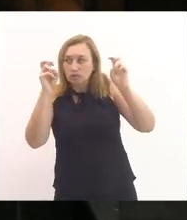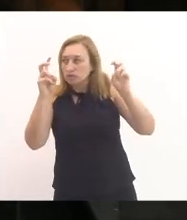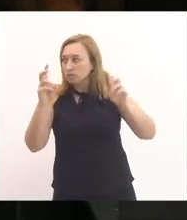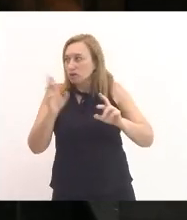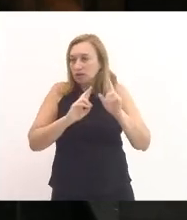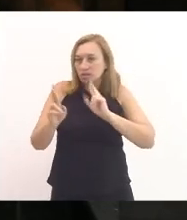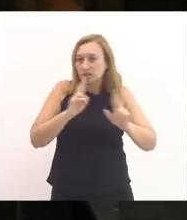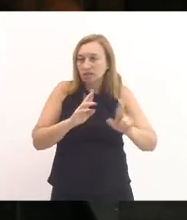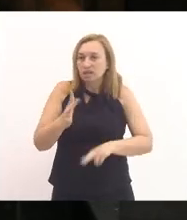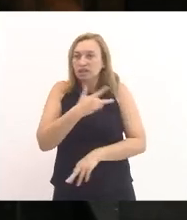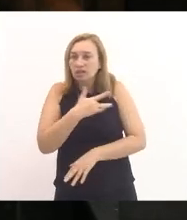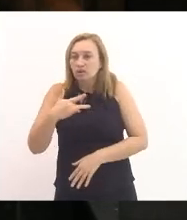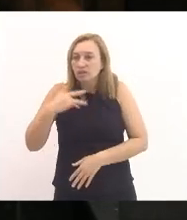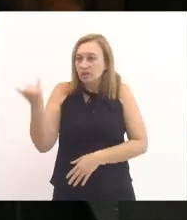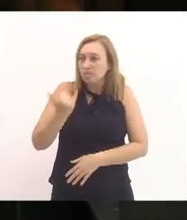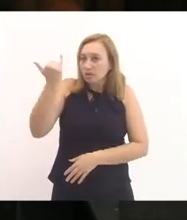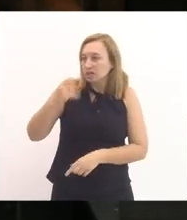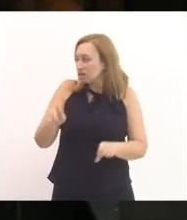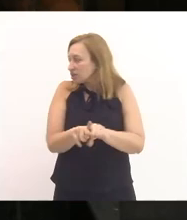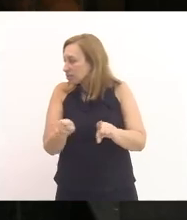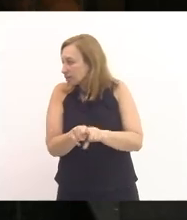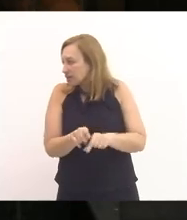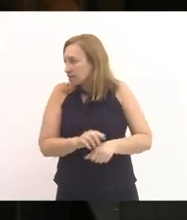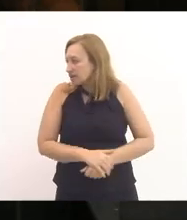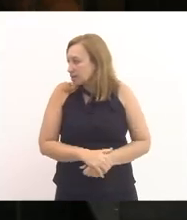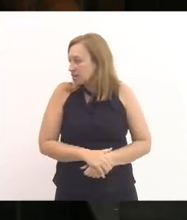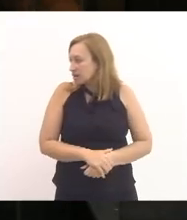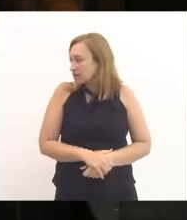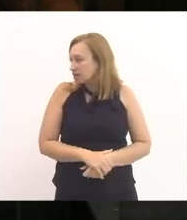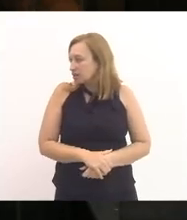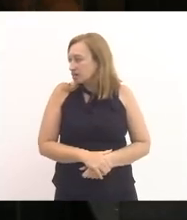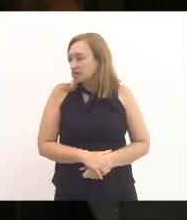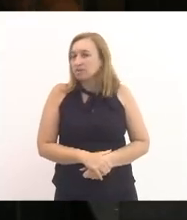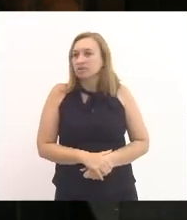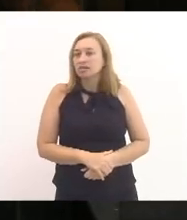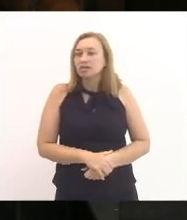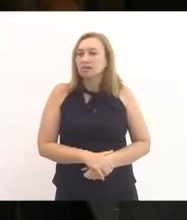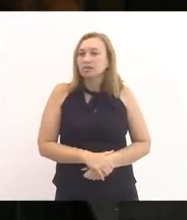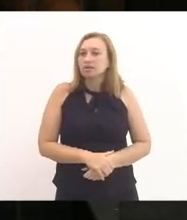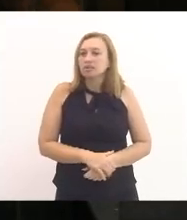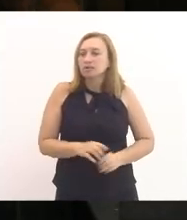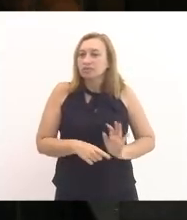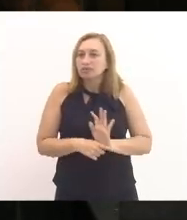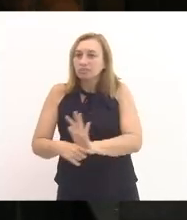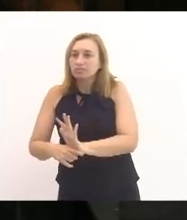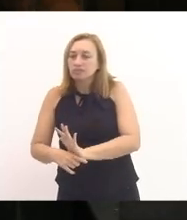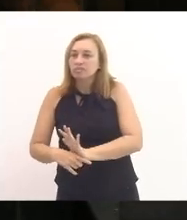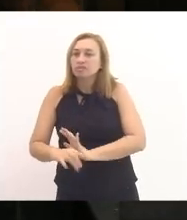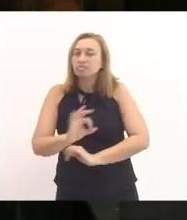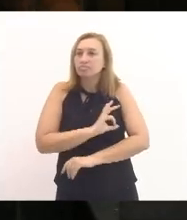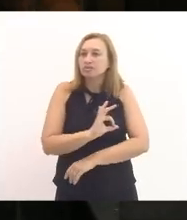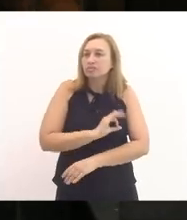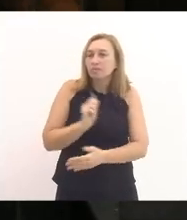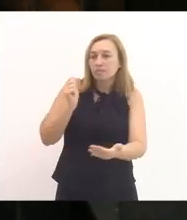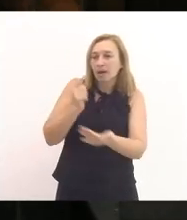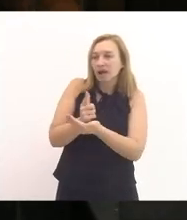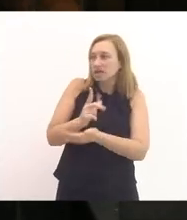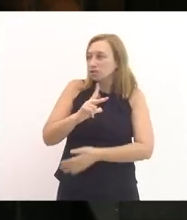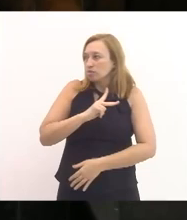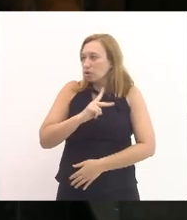por isso é importante também assim como em outras instituições termos um auxílio para os policiais que pagar o seu plano de